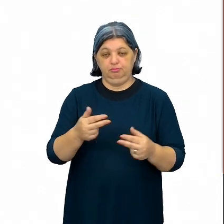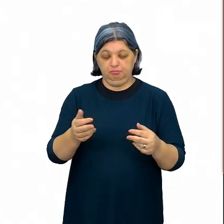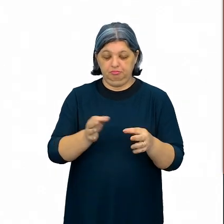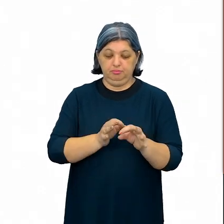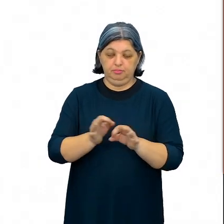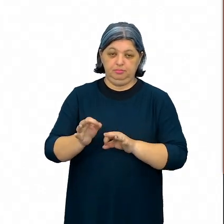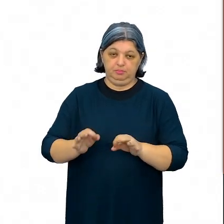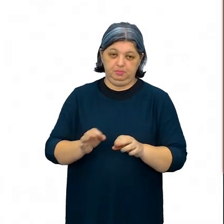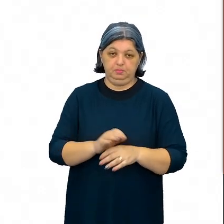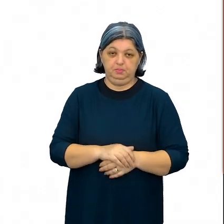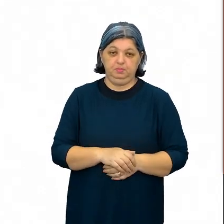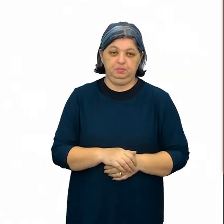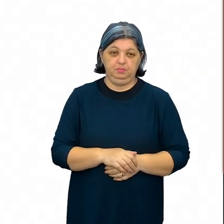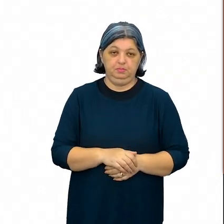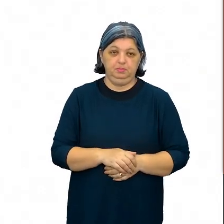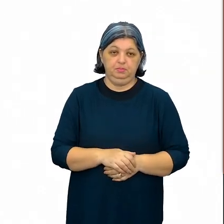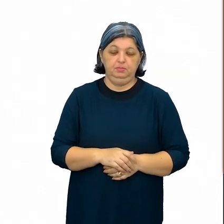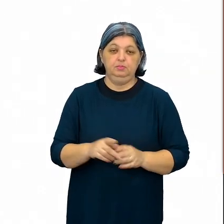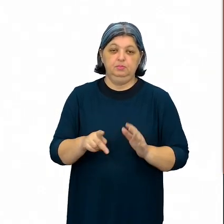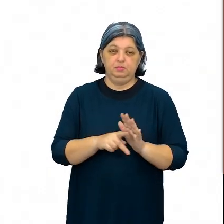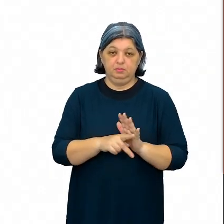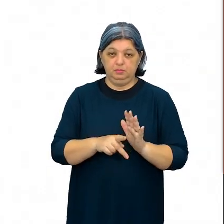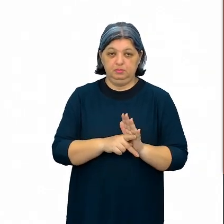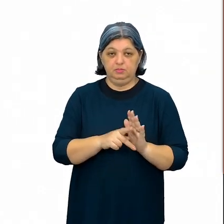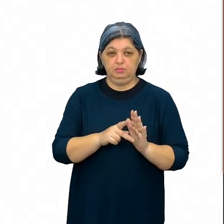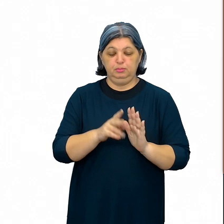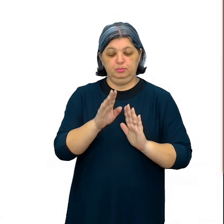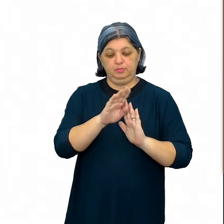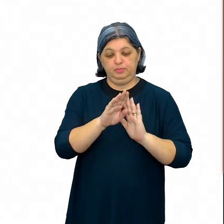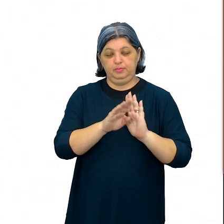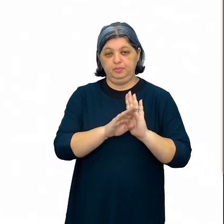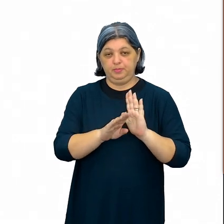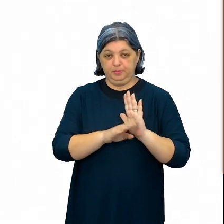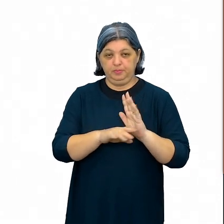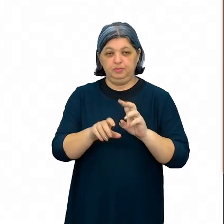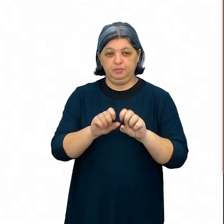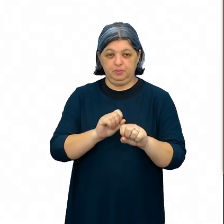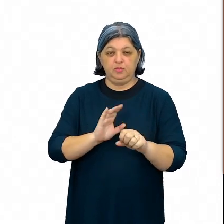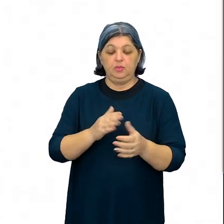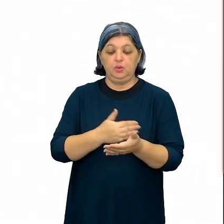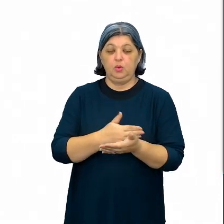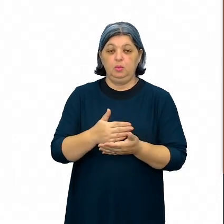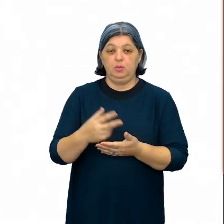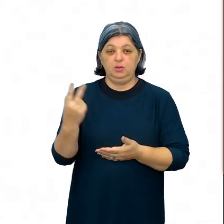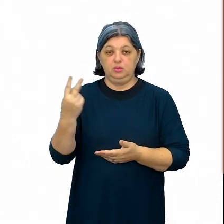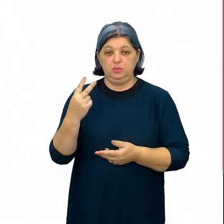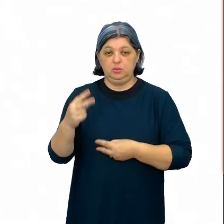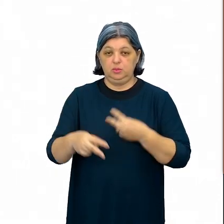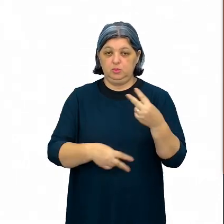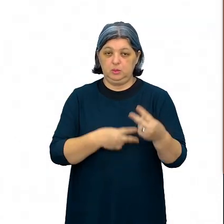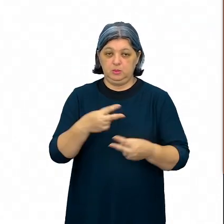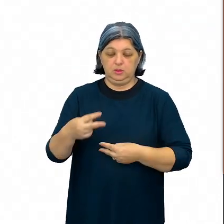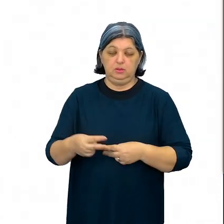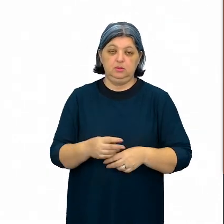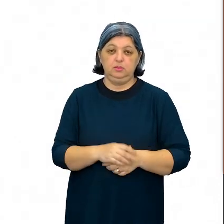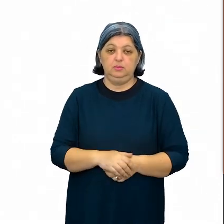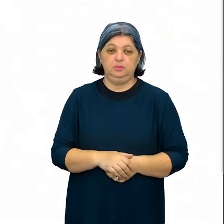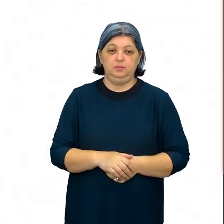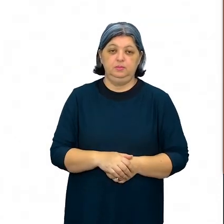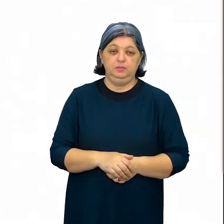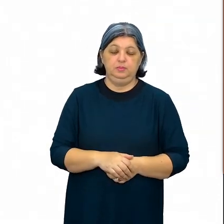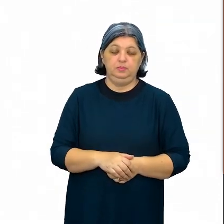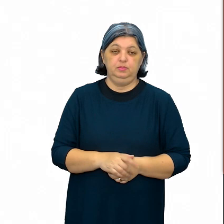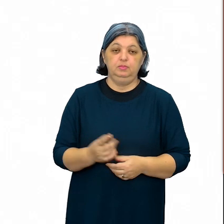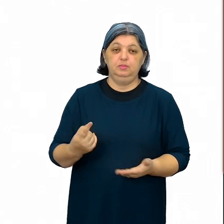então esse aqui esse roteiro formativo foi apresentado para vocês lá no início do segundo bimestre né e em forma de